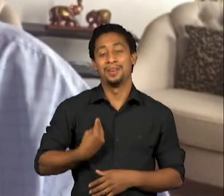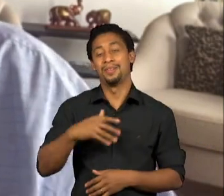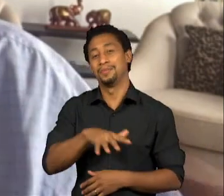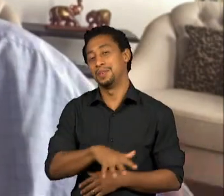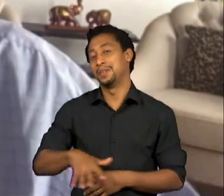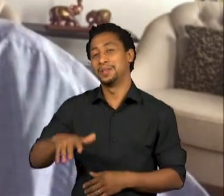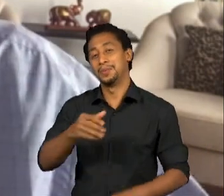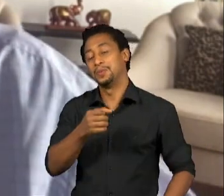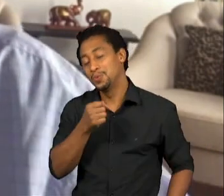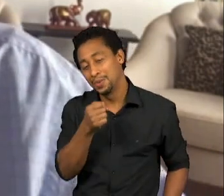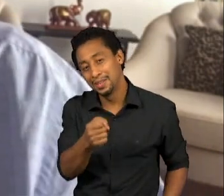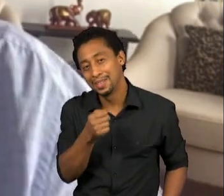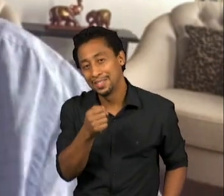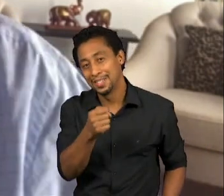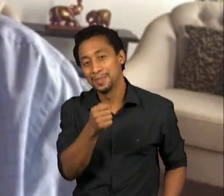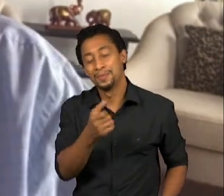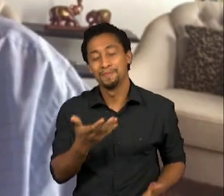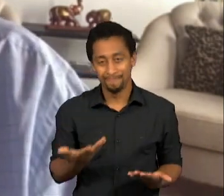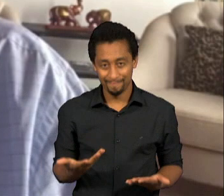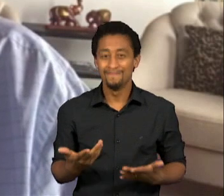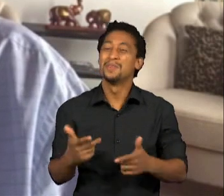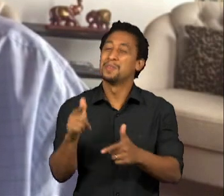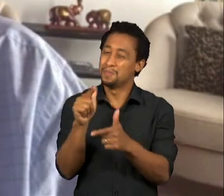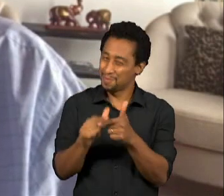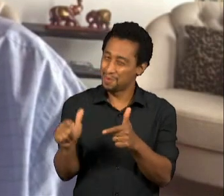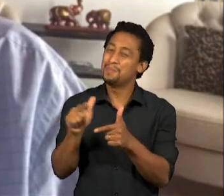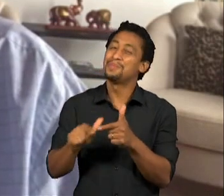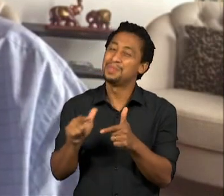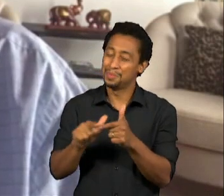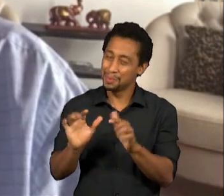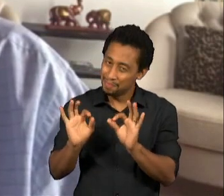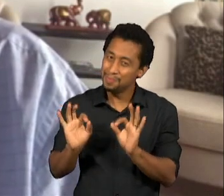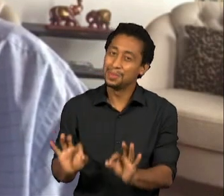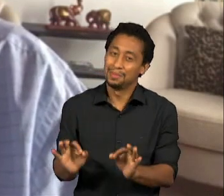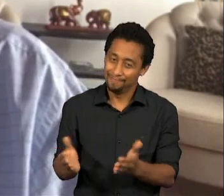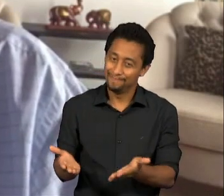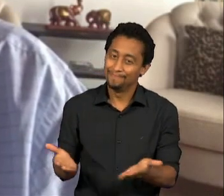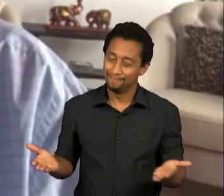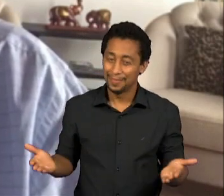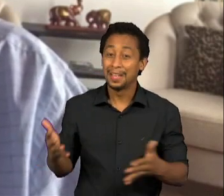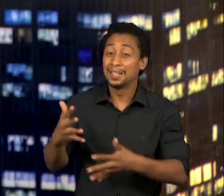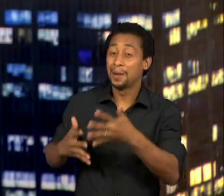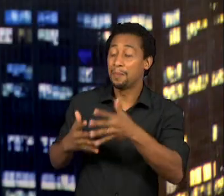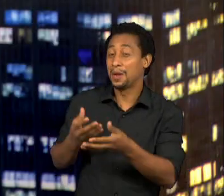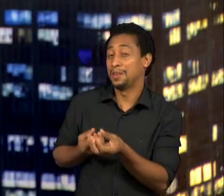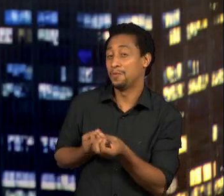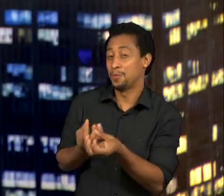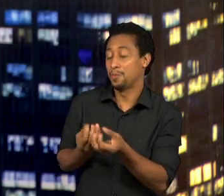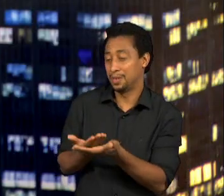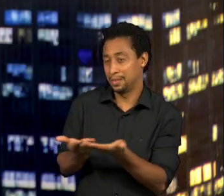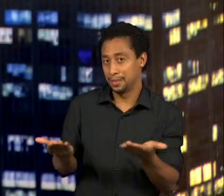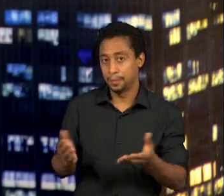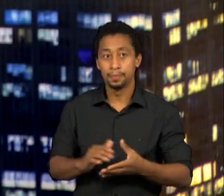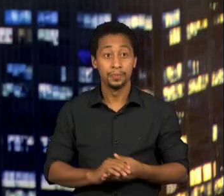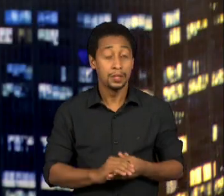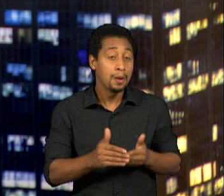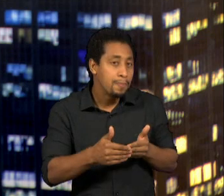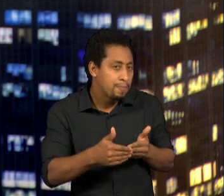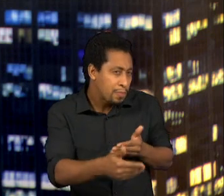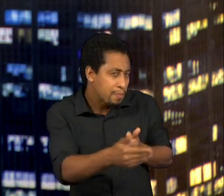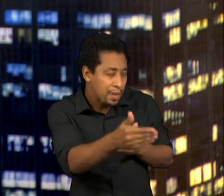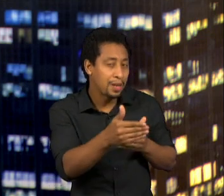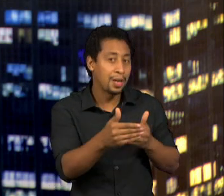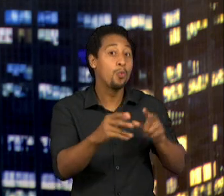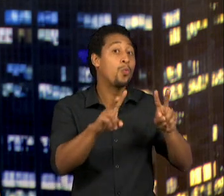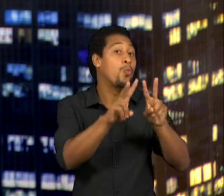que é um problema a mais que ele tem que resolver antes de entregar a boa informação. Sim, nós vamos até logo mais abordar esse assunto aí da fake